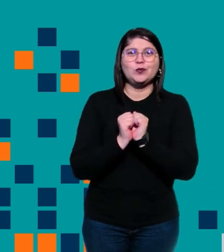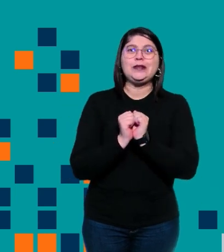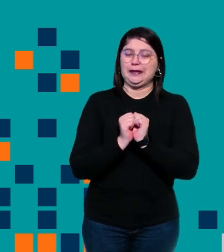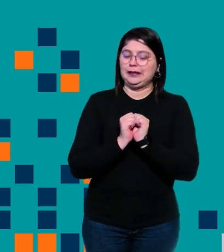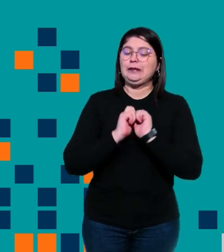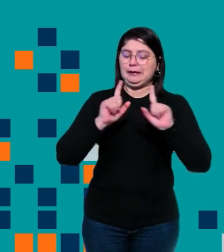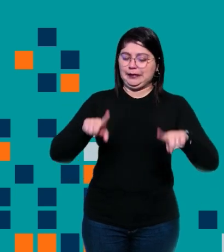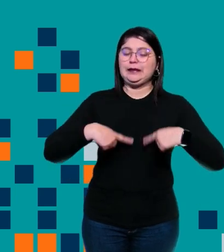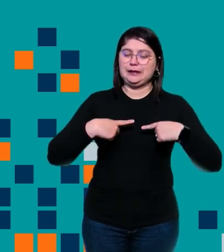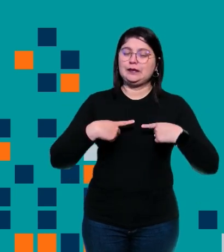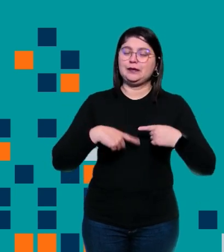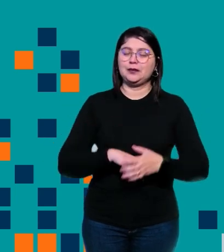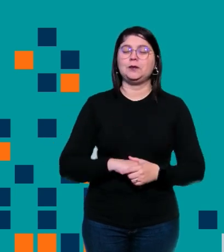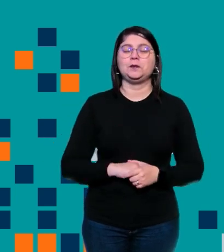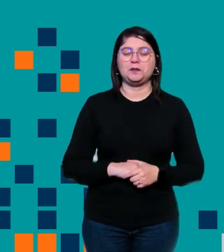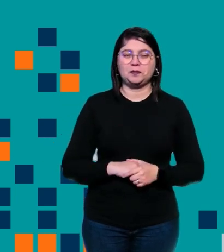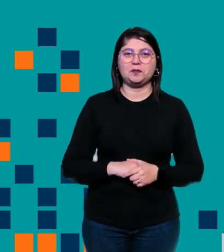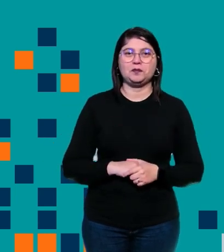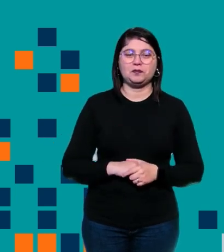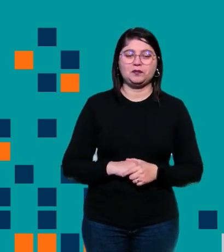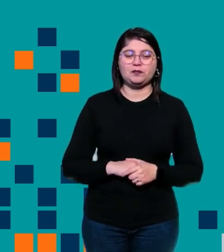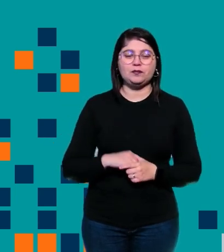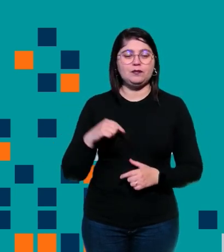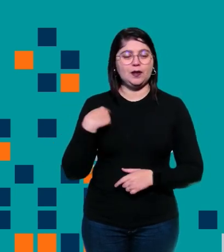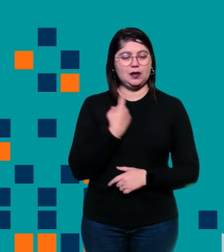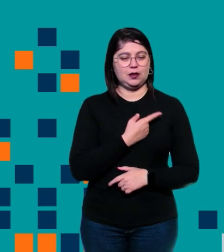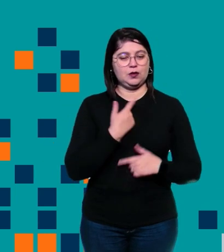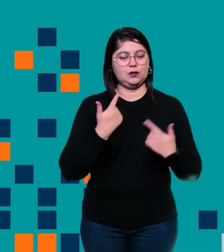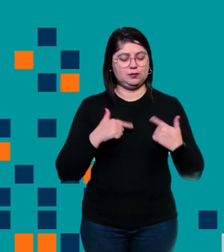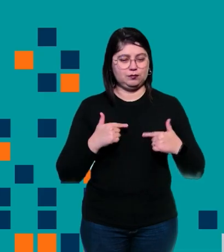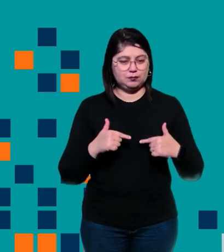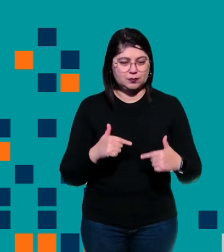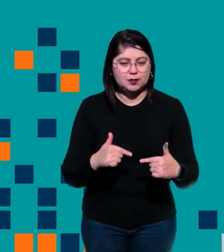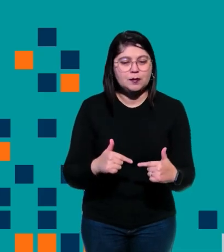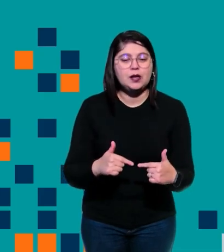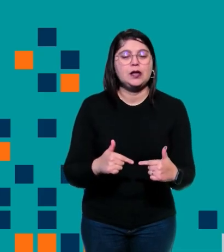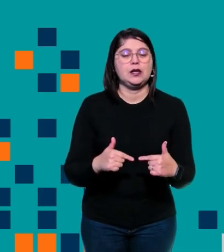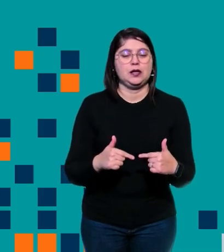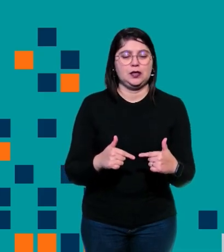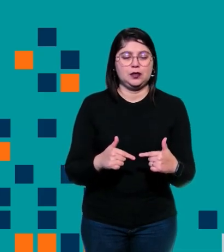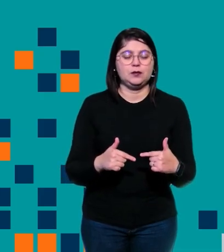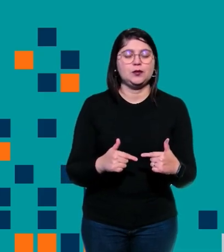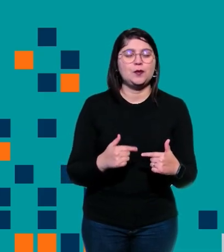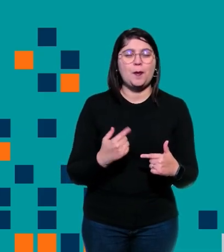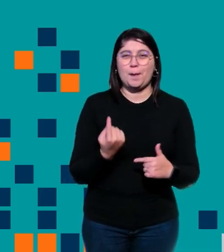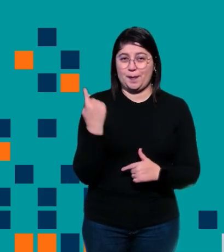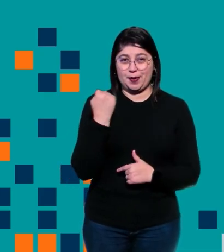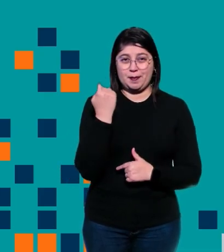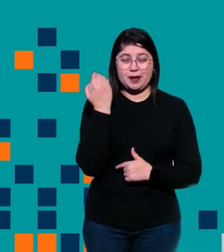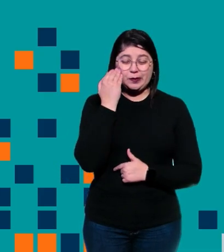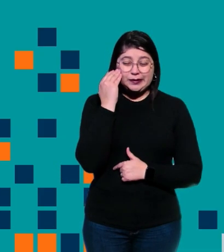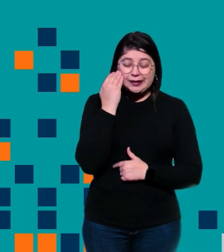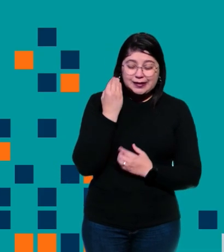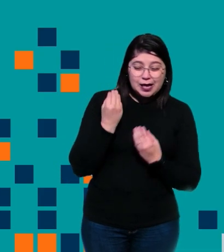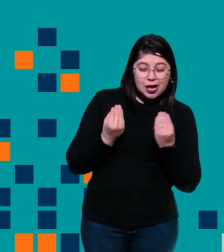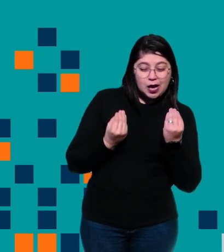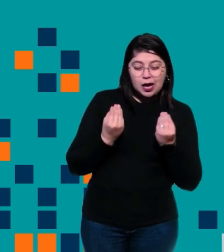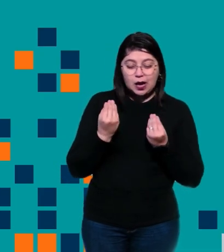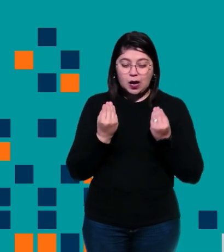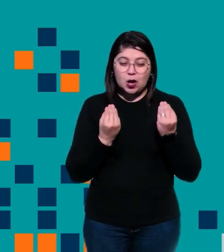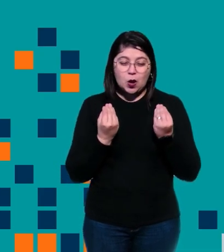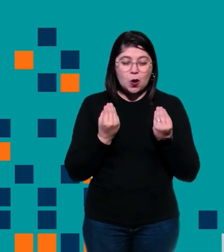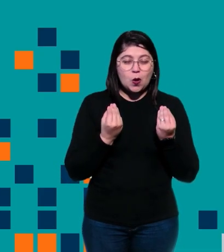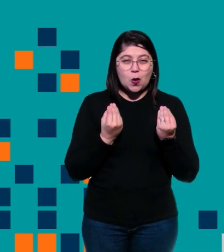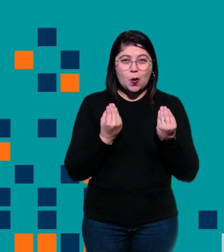foi esse. Então, a gente trabalhou em fluxo, né? Primeiro entendeu como deveria ser